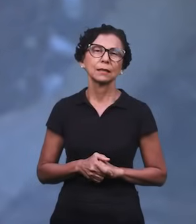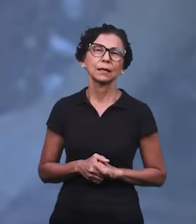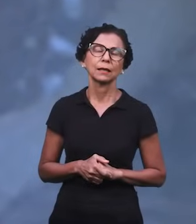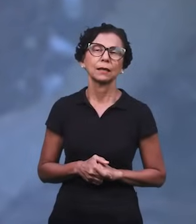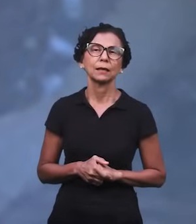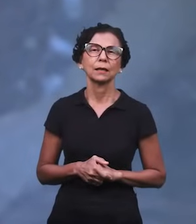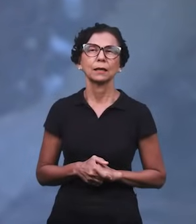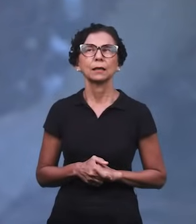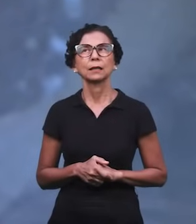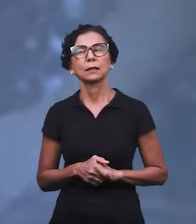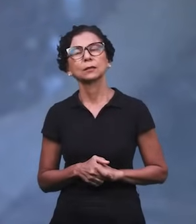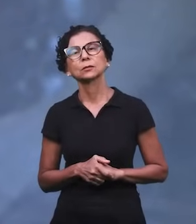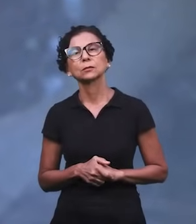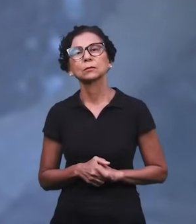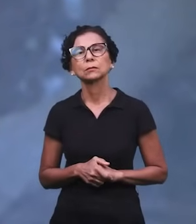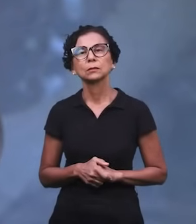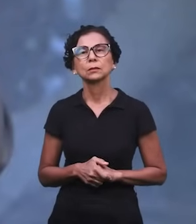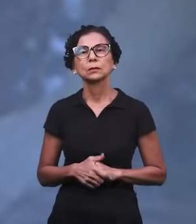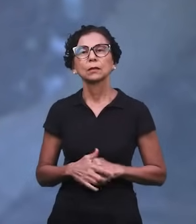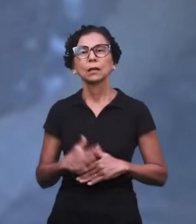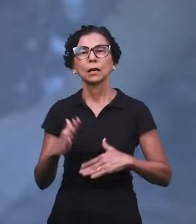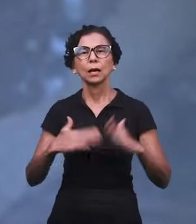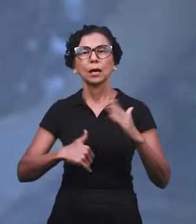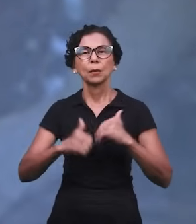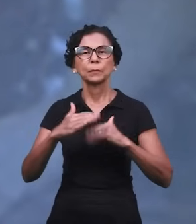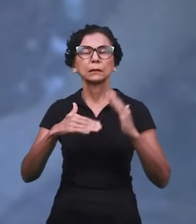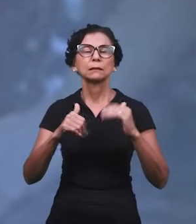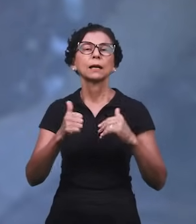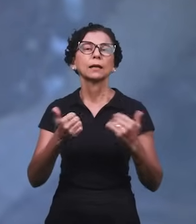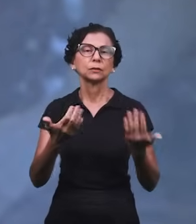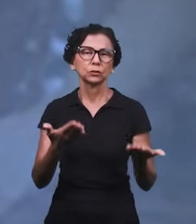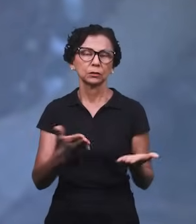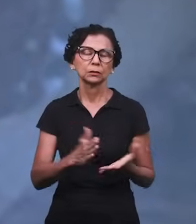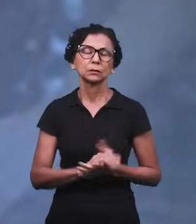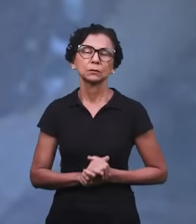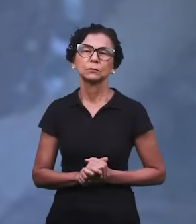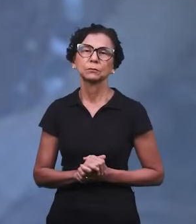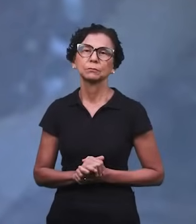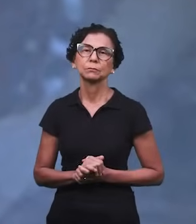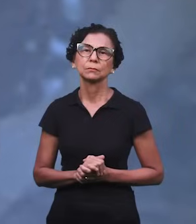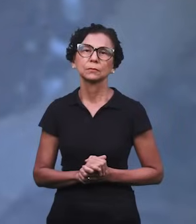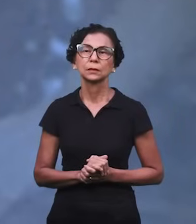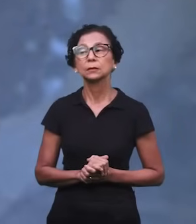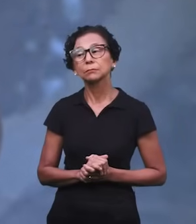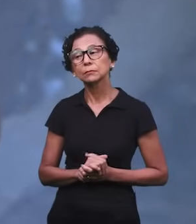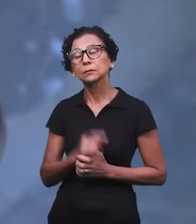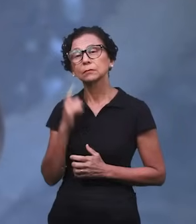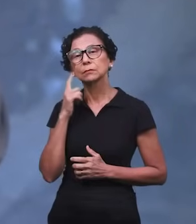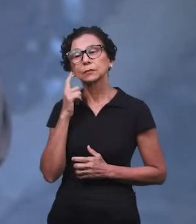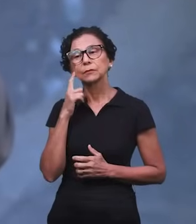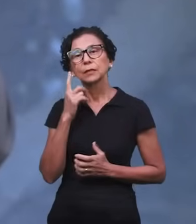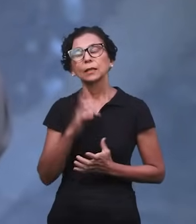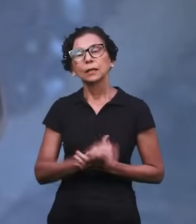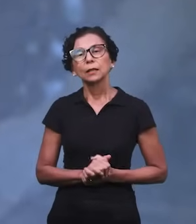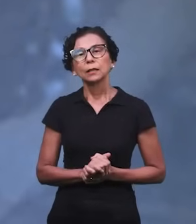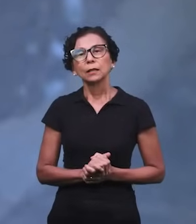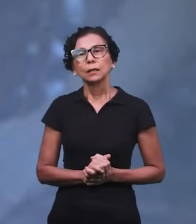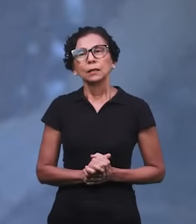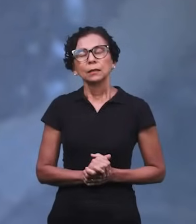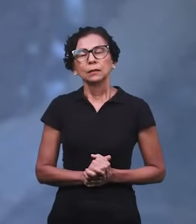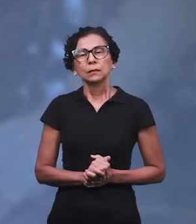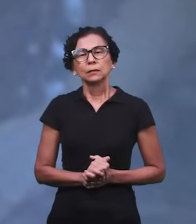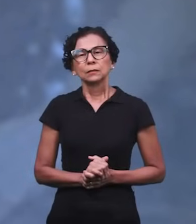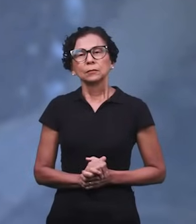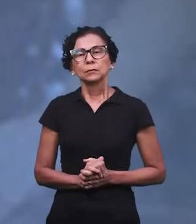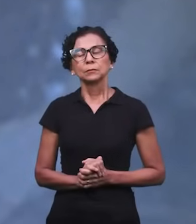é a sua vocação, para usar uma expressão que o pastor Adriano usou aqui, você, dentro daquilo que é a sua vocação, dentro de